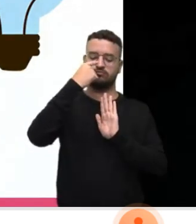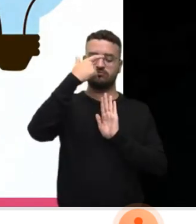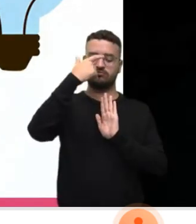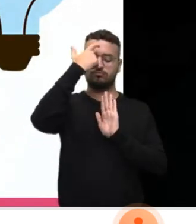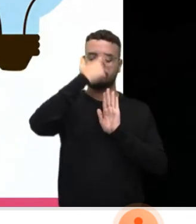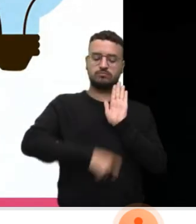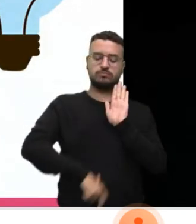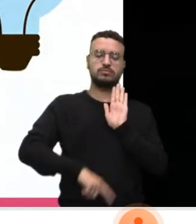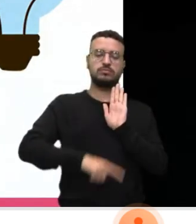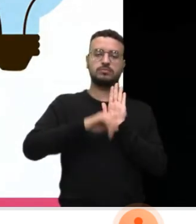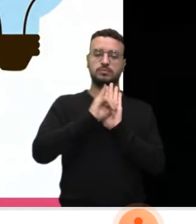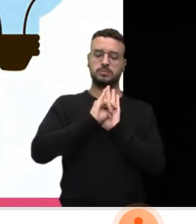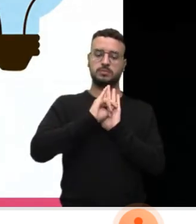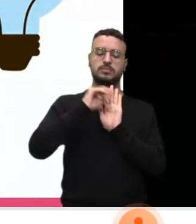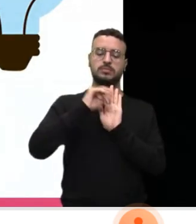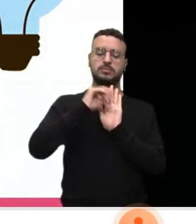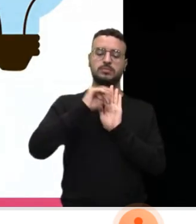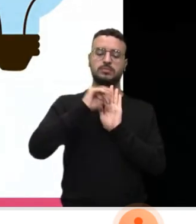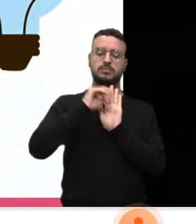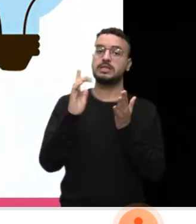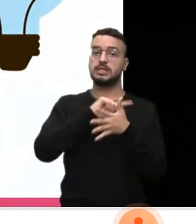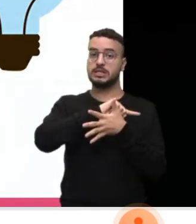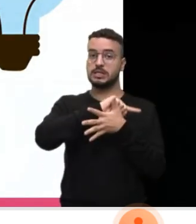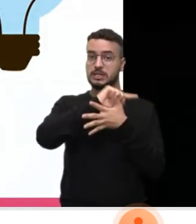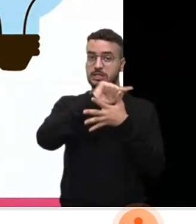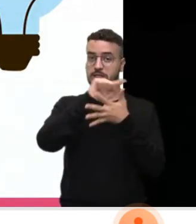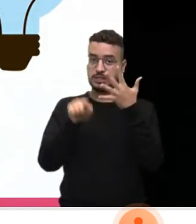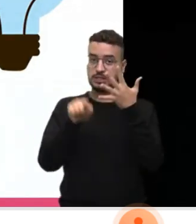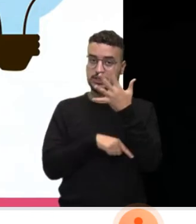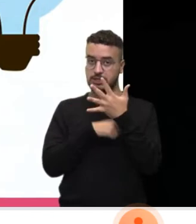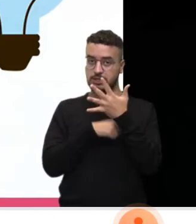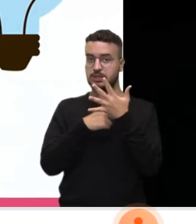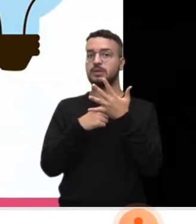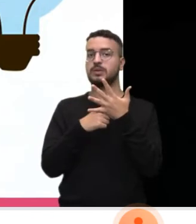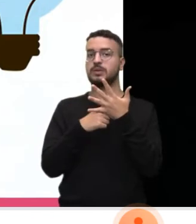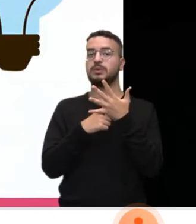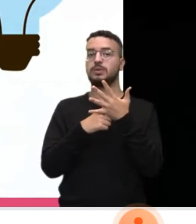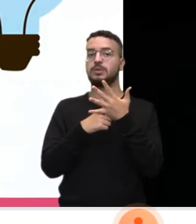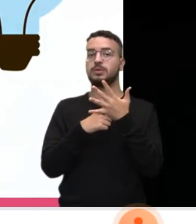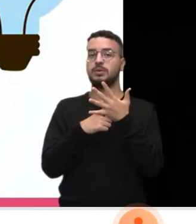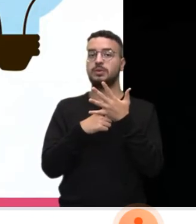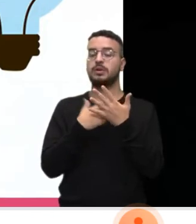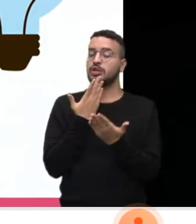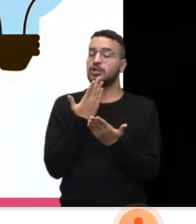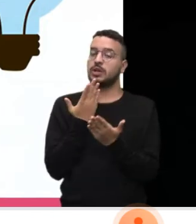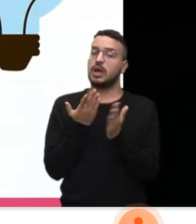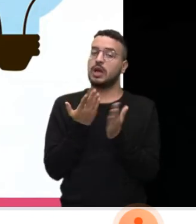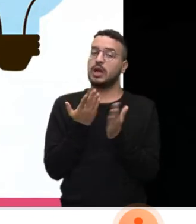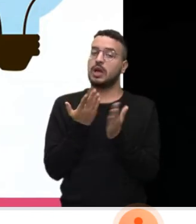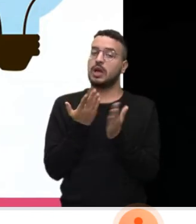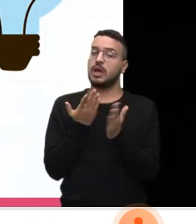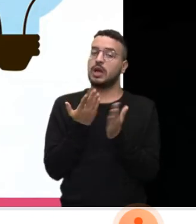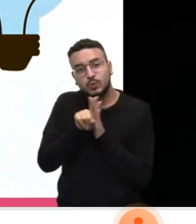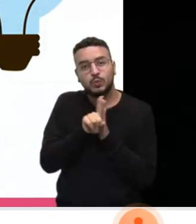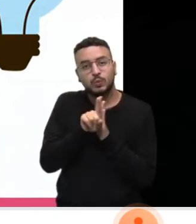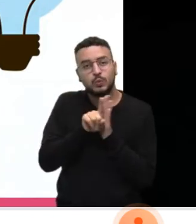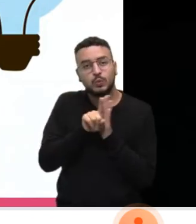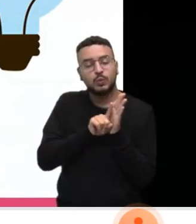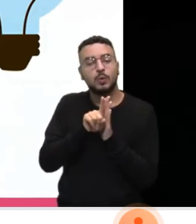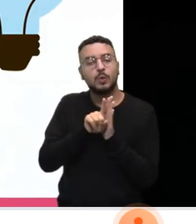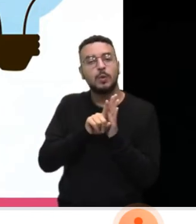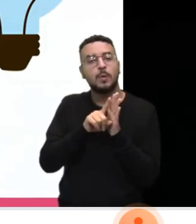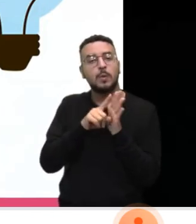existem algumas categorias, não é? Alguns estudos que comprovam o tipo de identidade, mas a